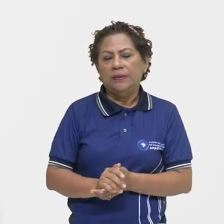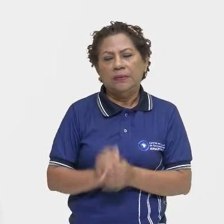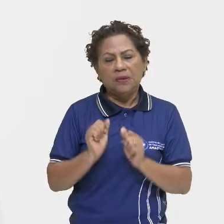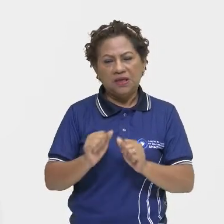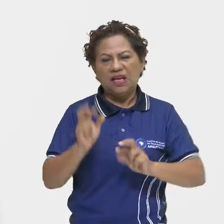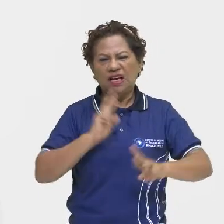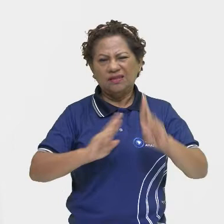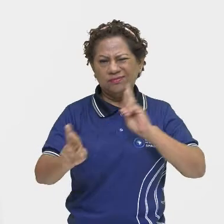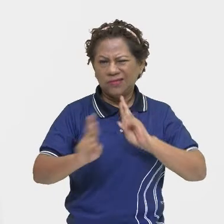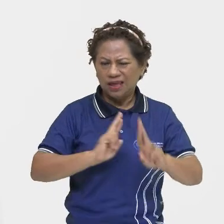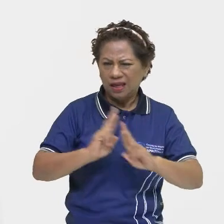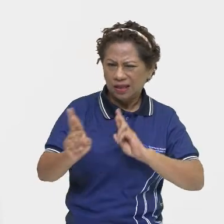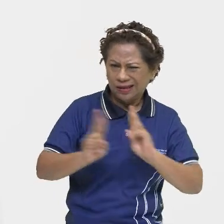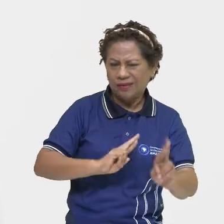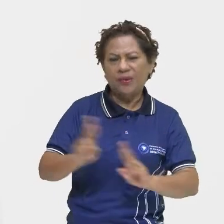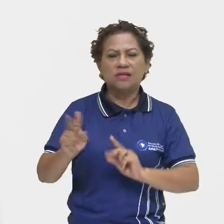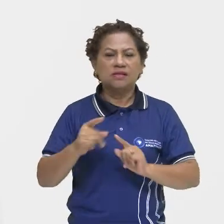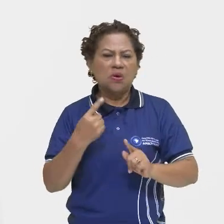considerada um ato de